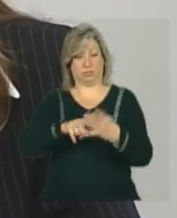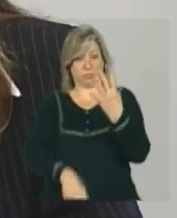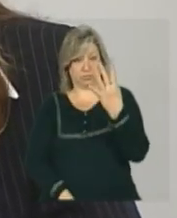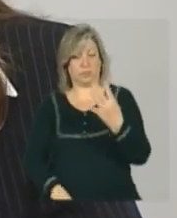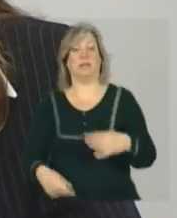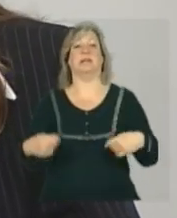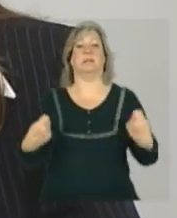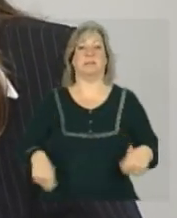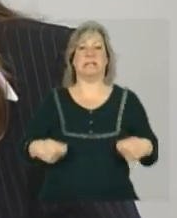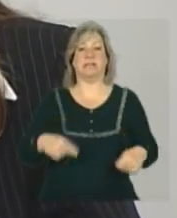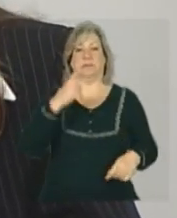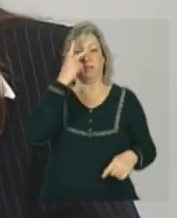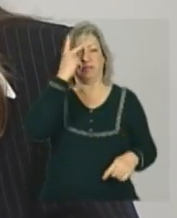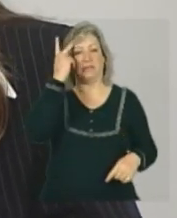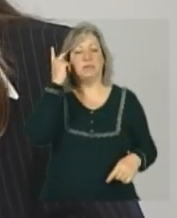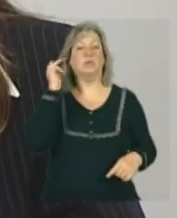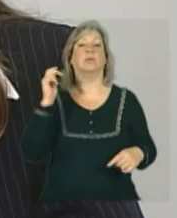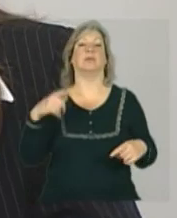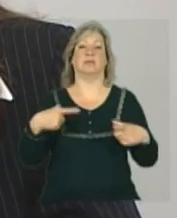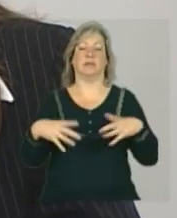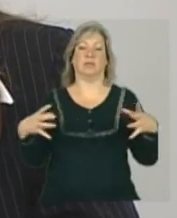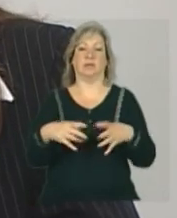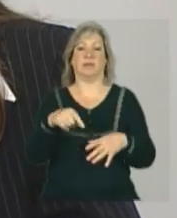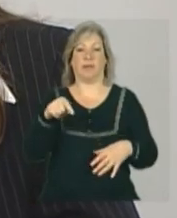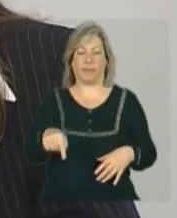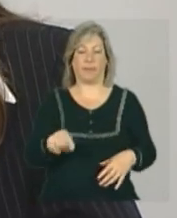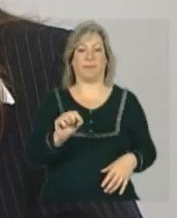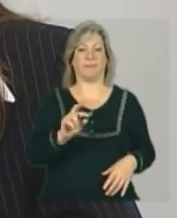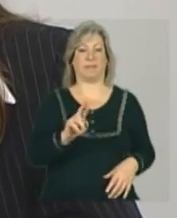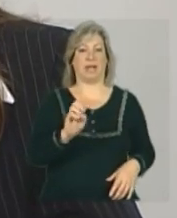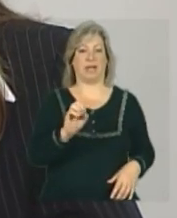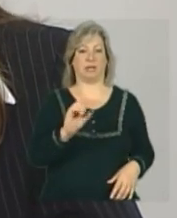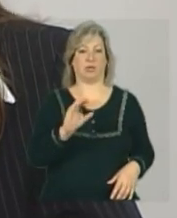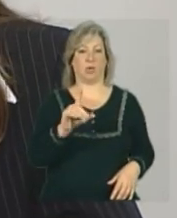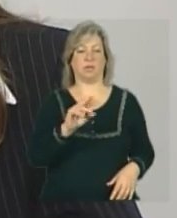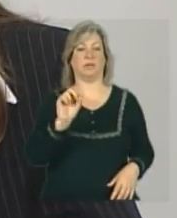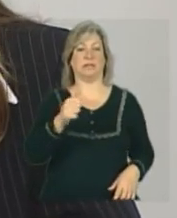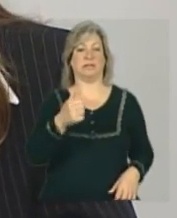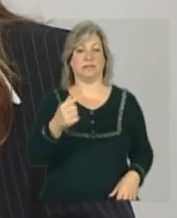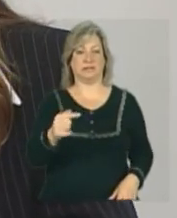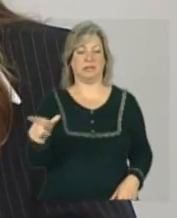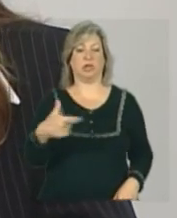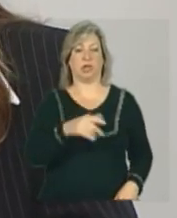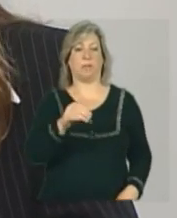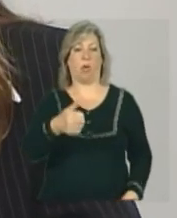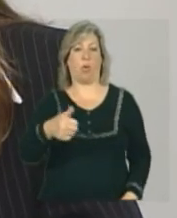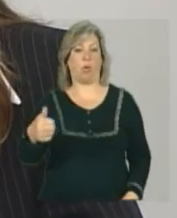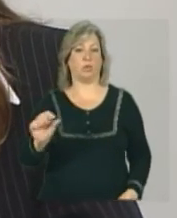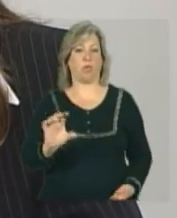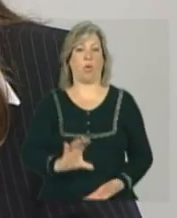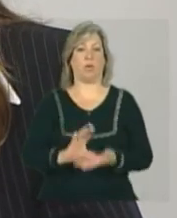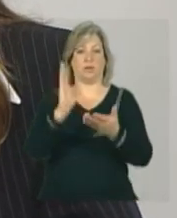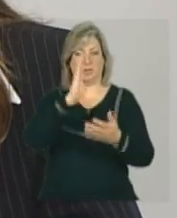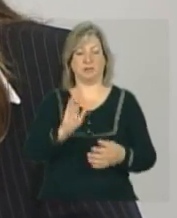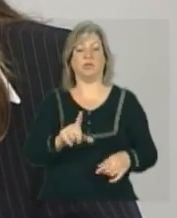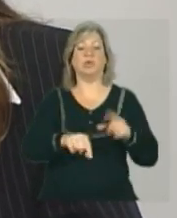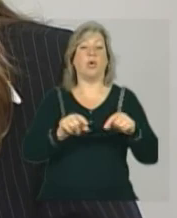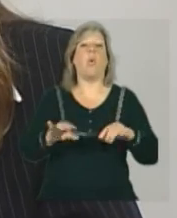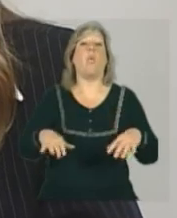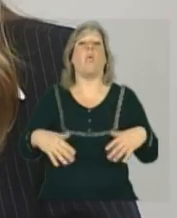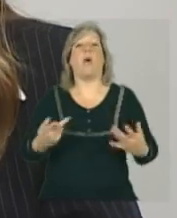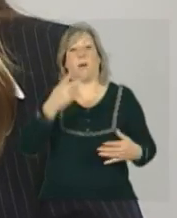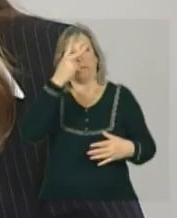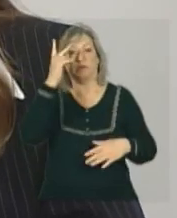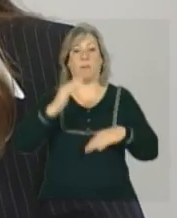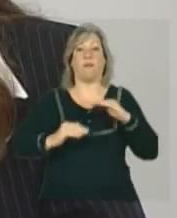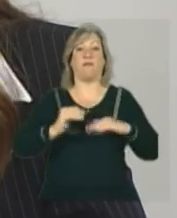Básica de Recursos Humanos, e a Resolução 17 de 2011 do Conselho Nacional, que define quais são os profissionais